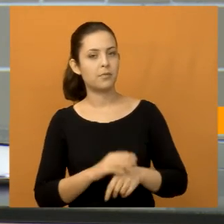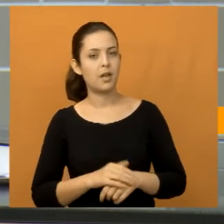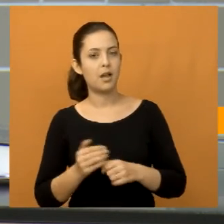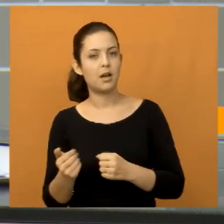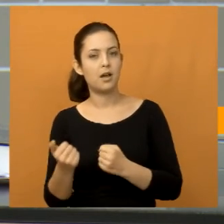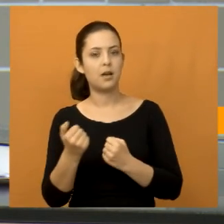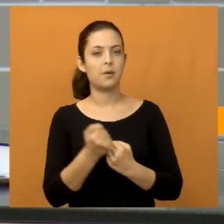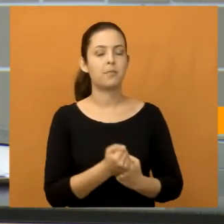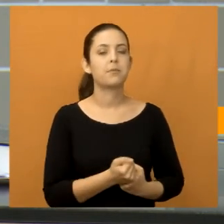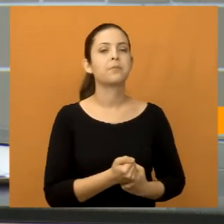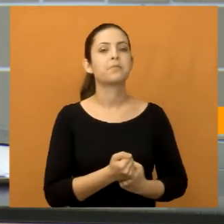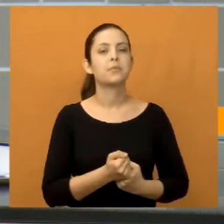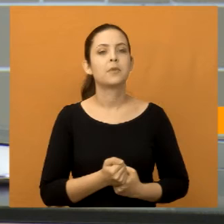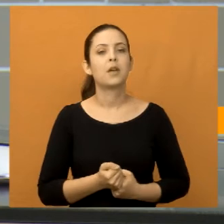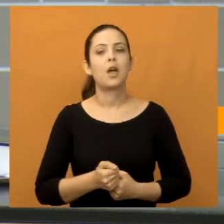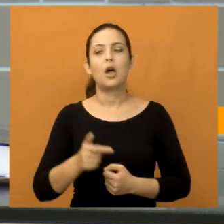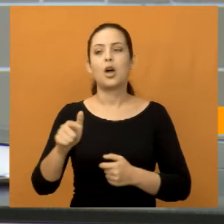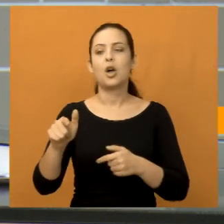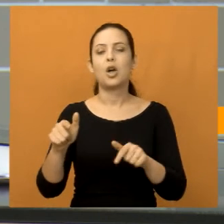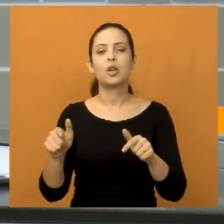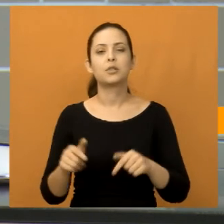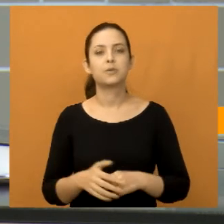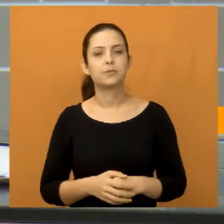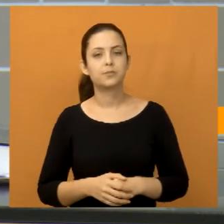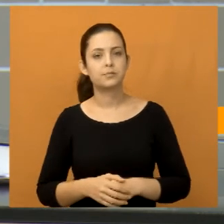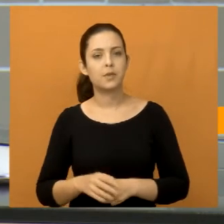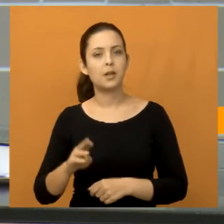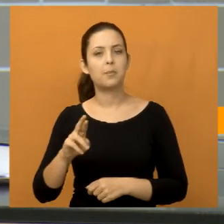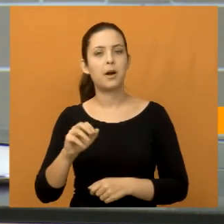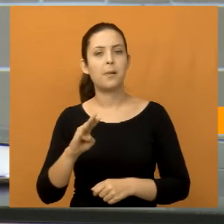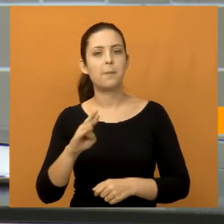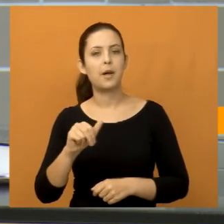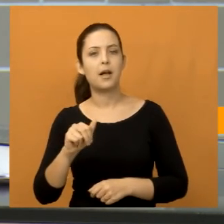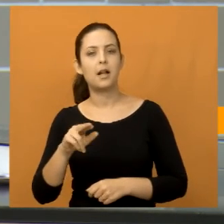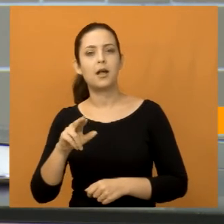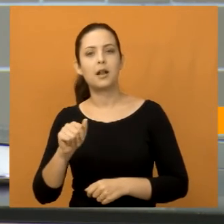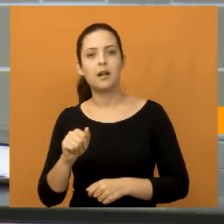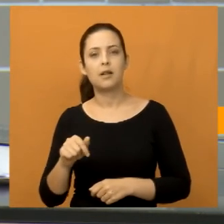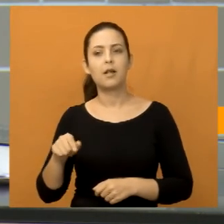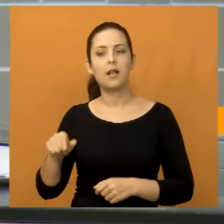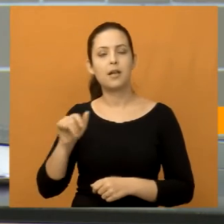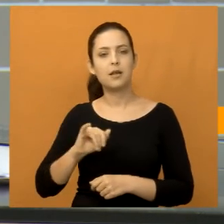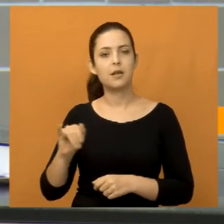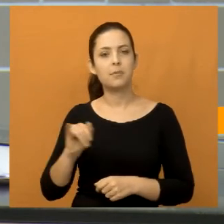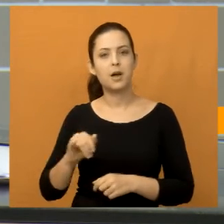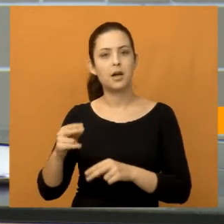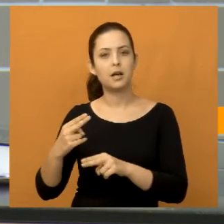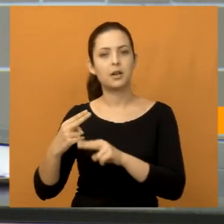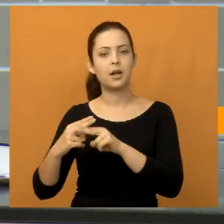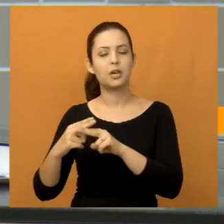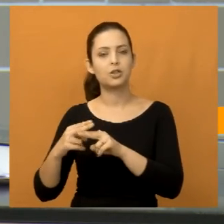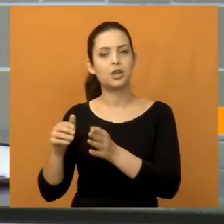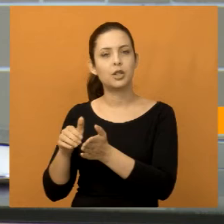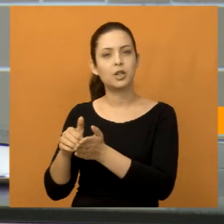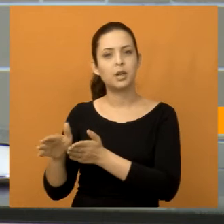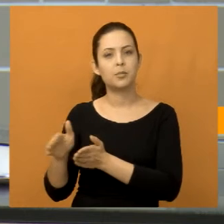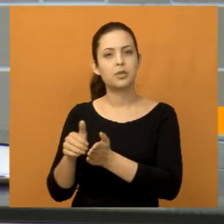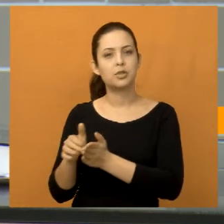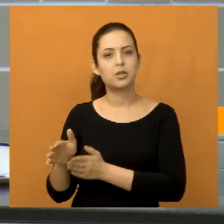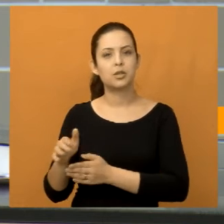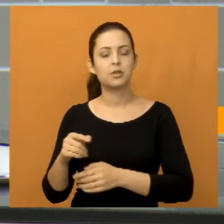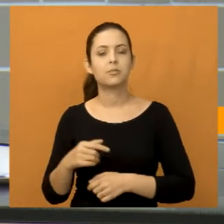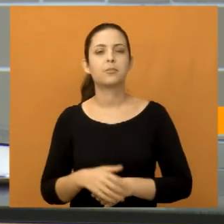de terceiros. Afirmou também que Bárbara Melo, sua irmã, foi demitida da Caixa Econômica Federal